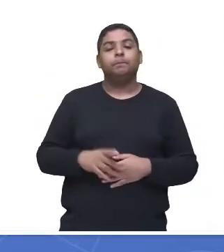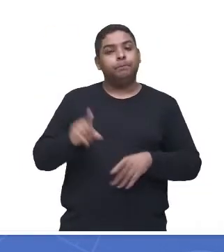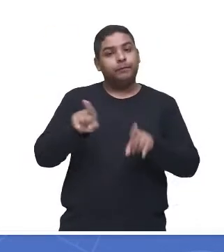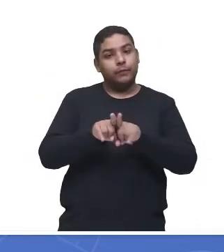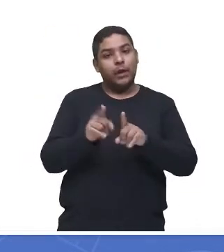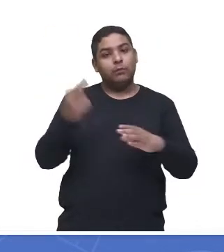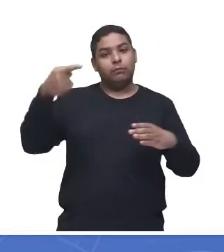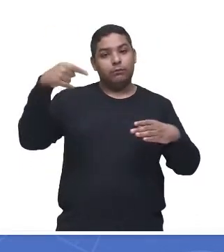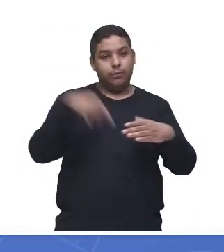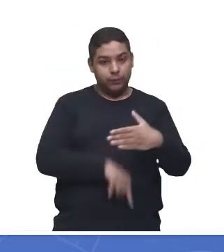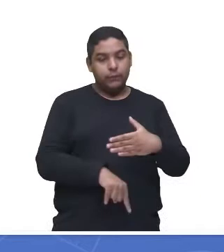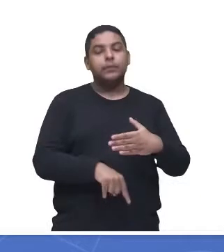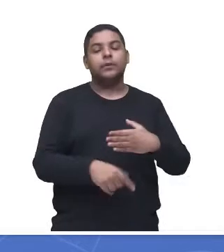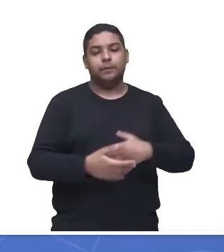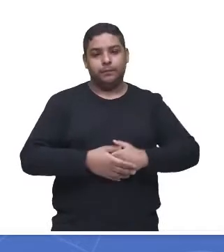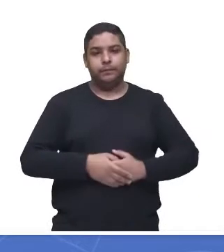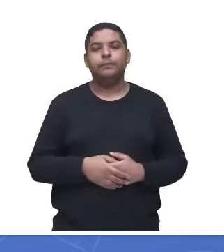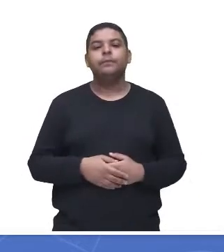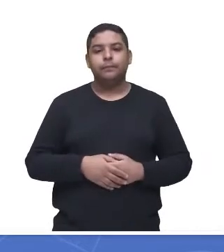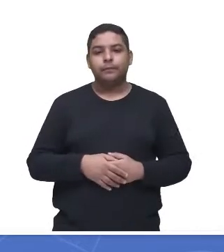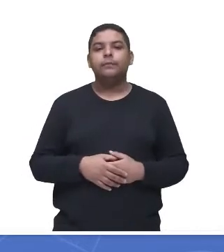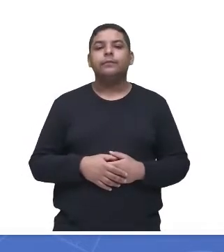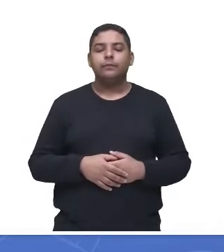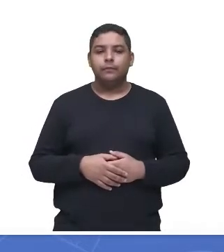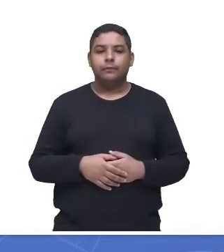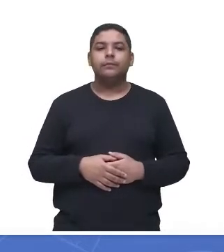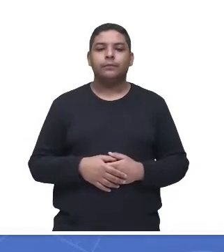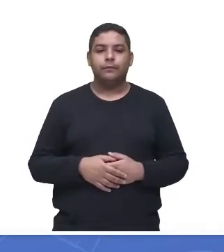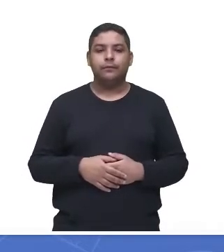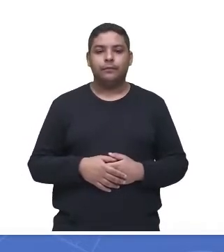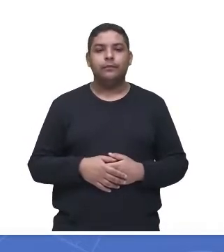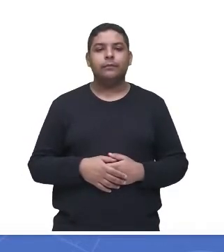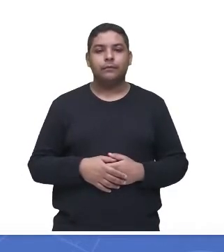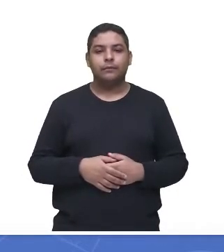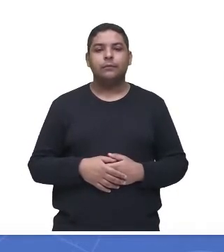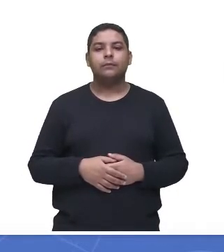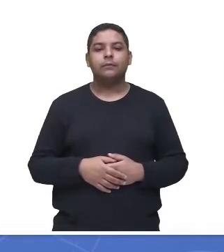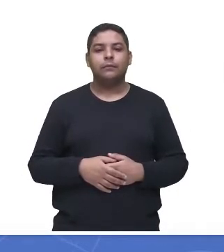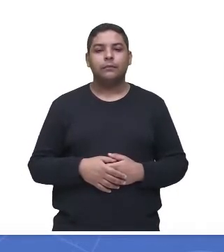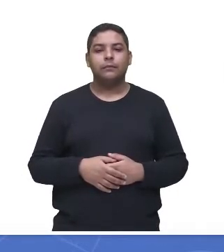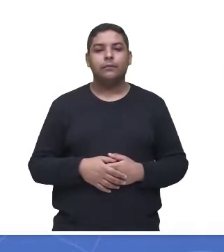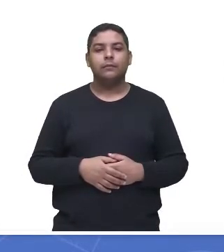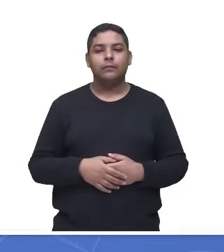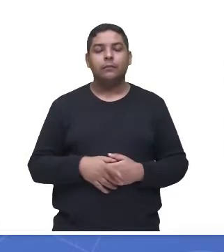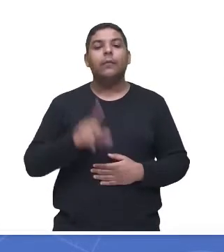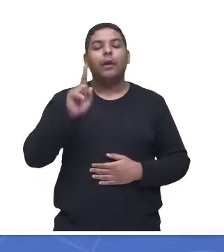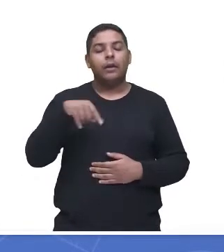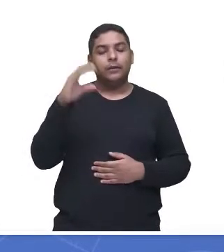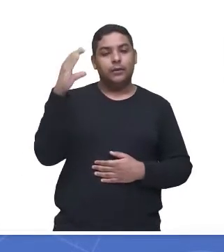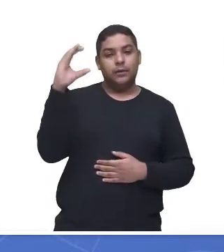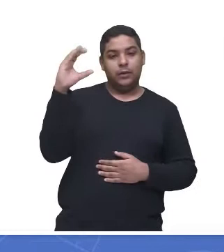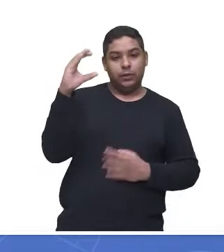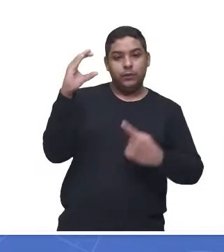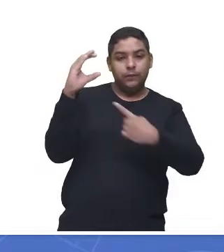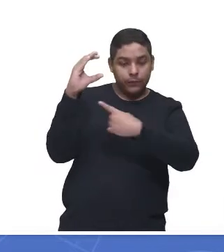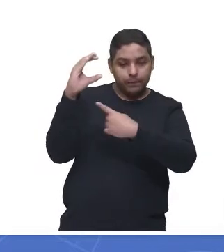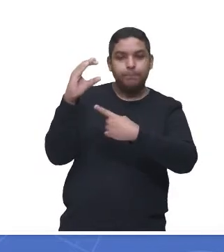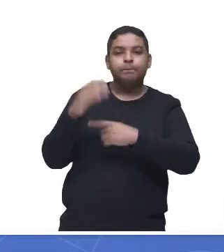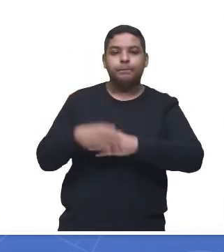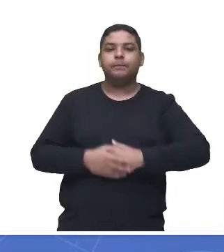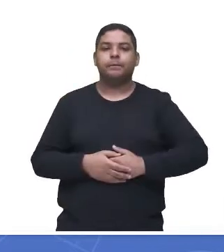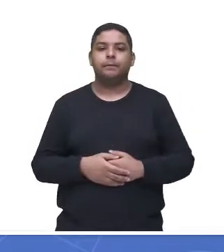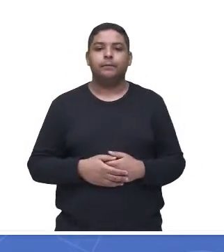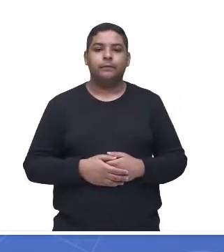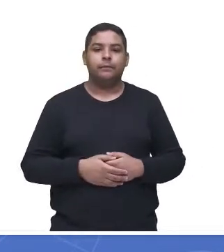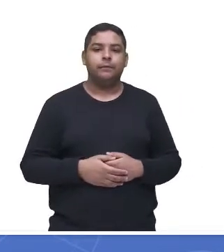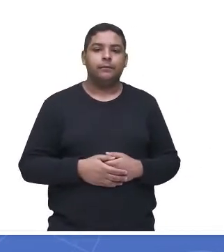aprofundado, que na contraposição do senso comum, que é o conhecimento mais científico, né, que é esse que a gente vai ver agora. Ó. É